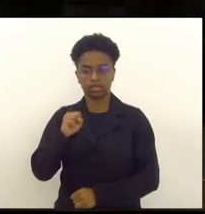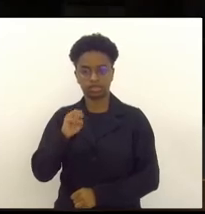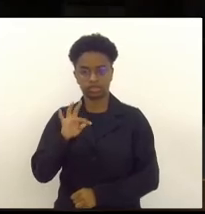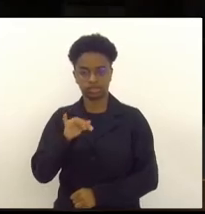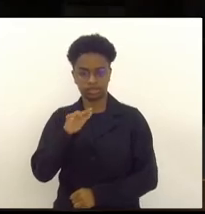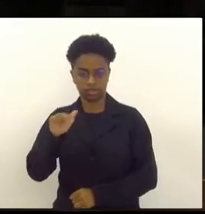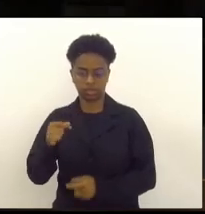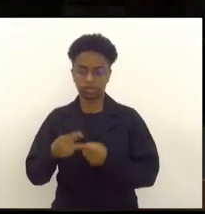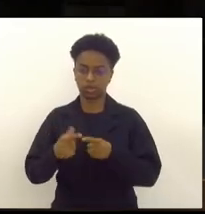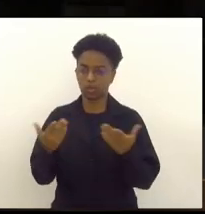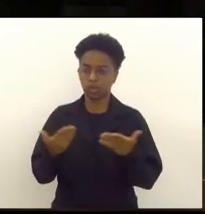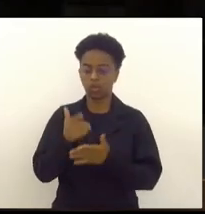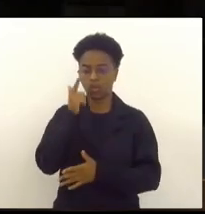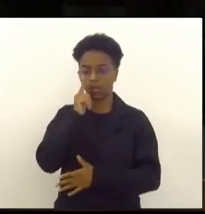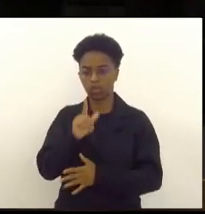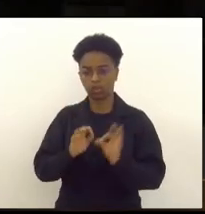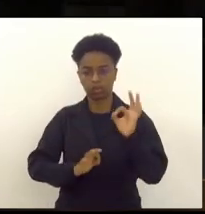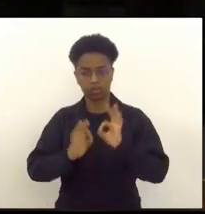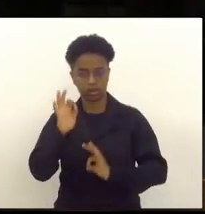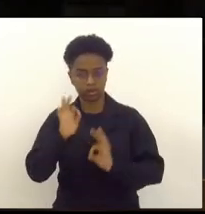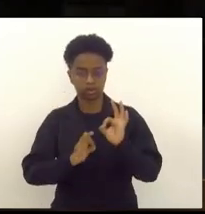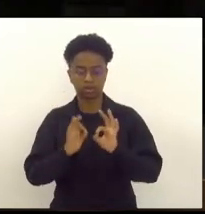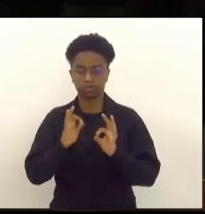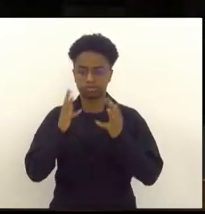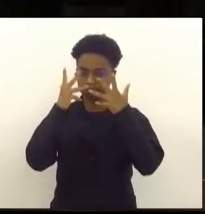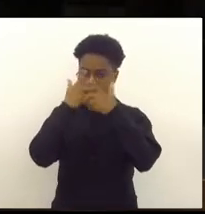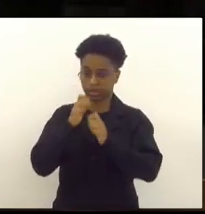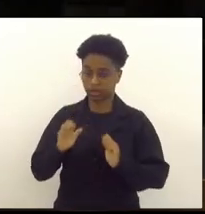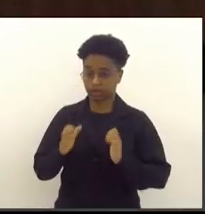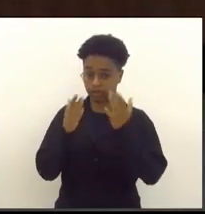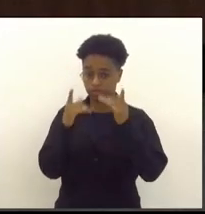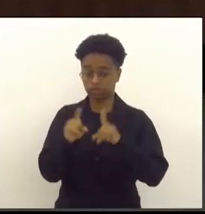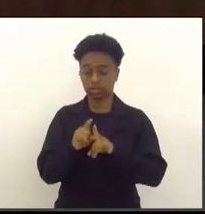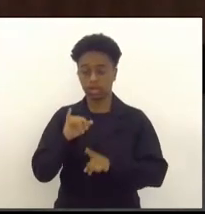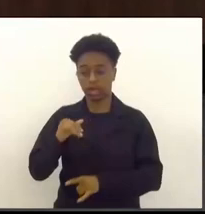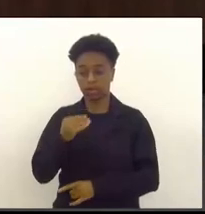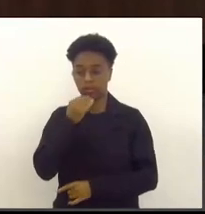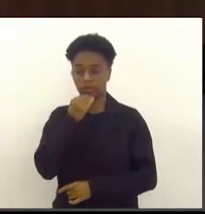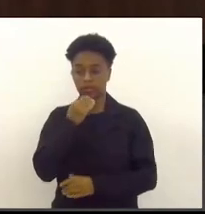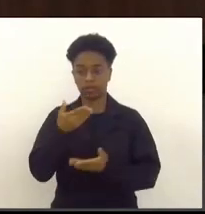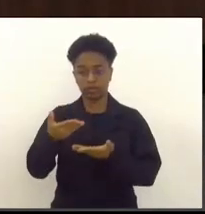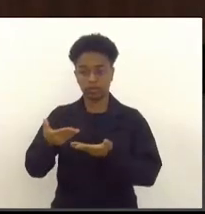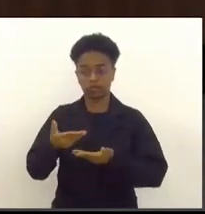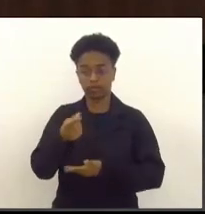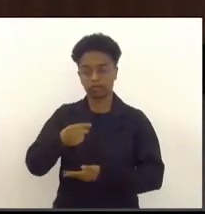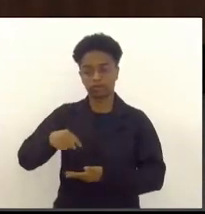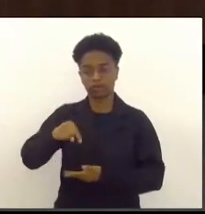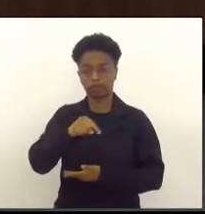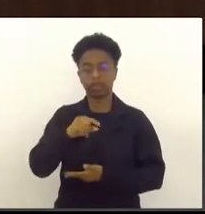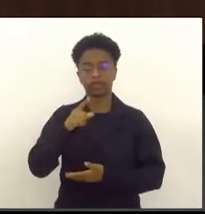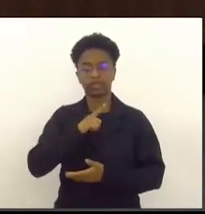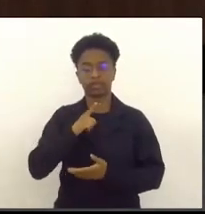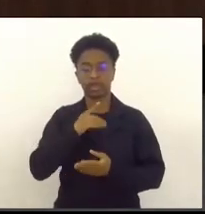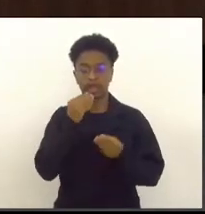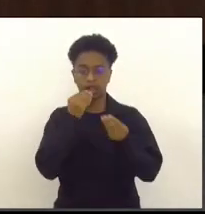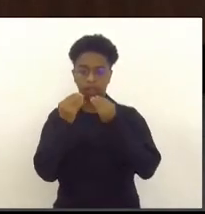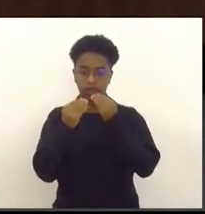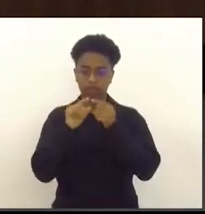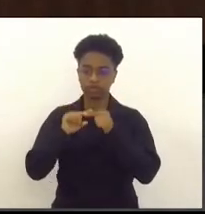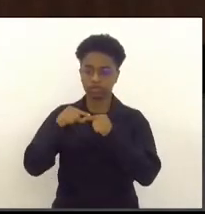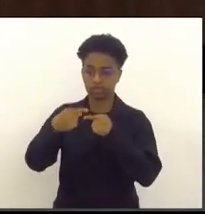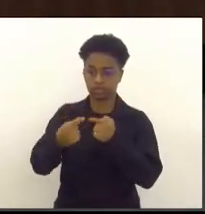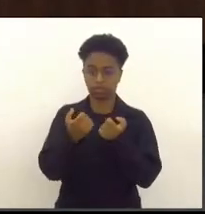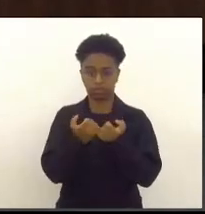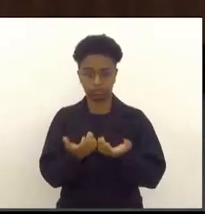pudéssemos organizar esse belíssimo evento. Aproveito para convidar todos para o coquetel que será servido na